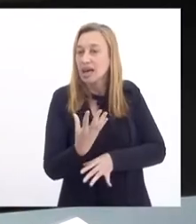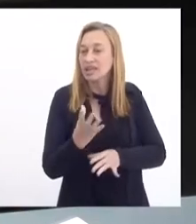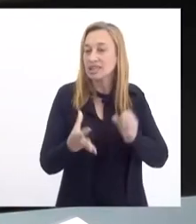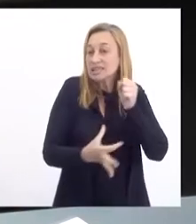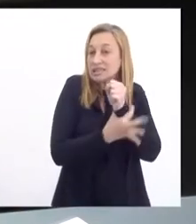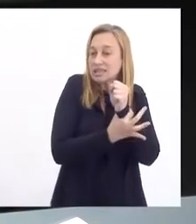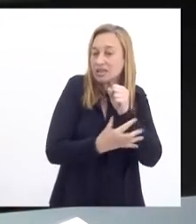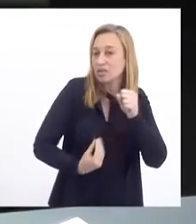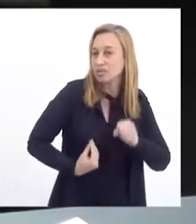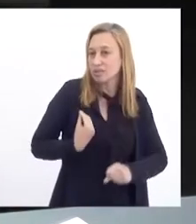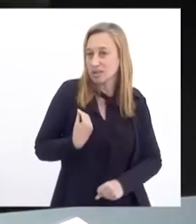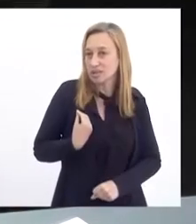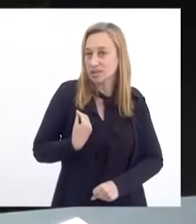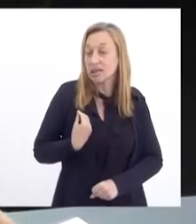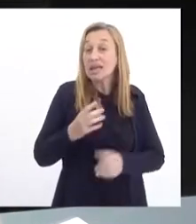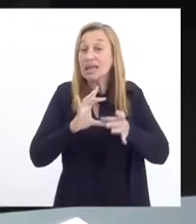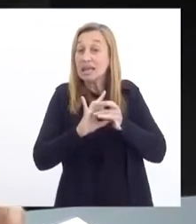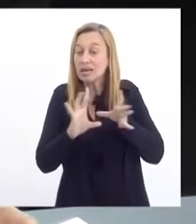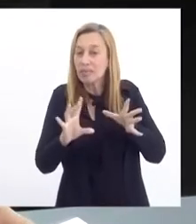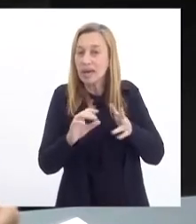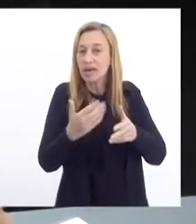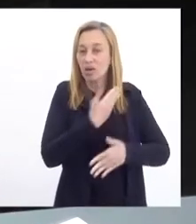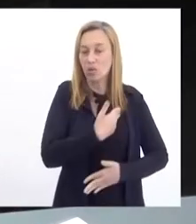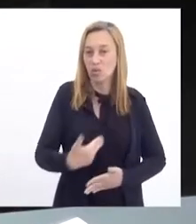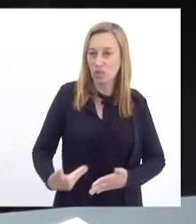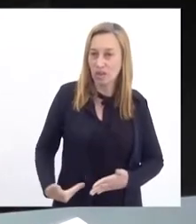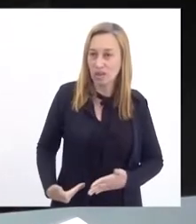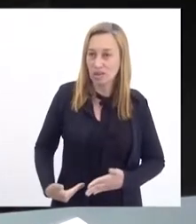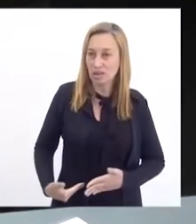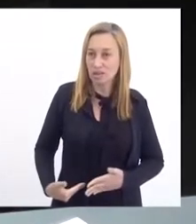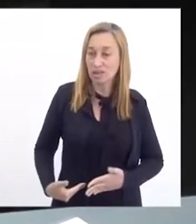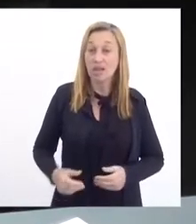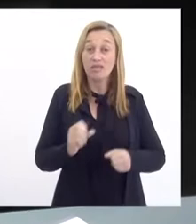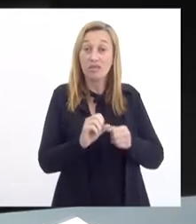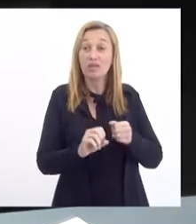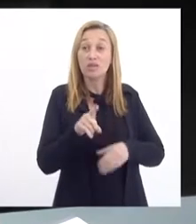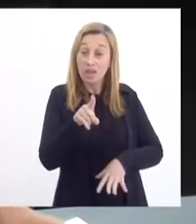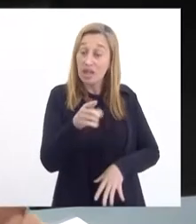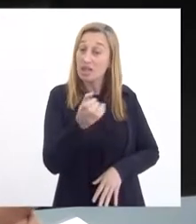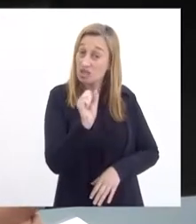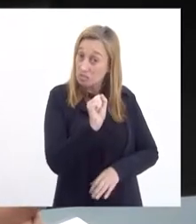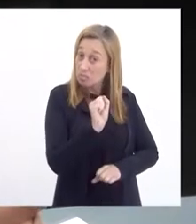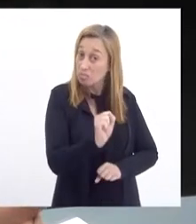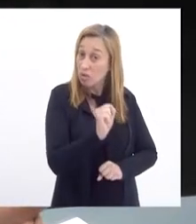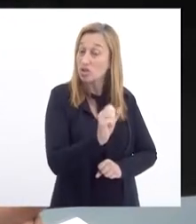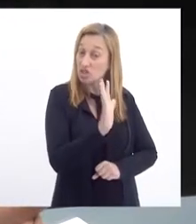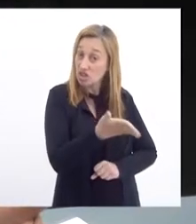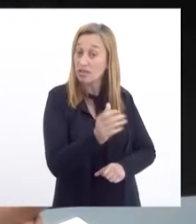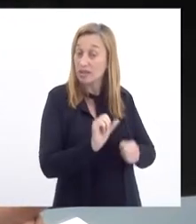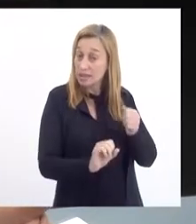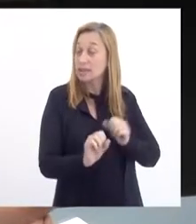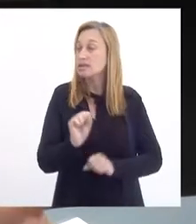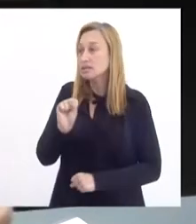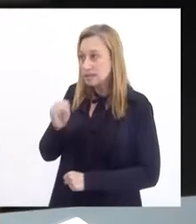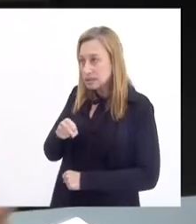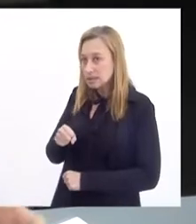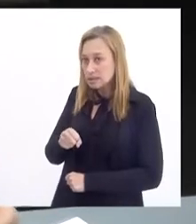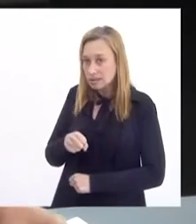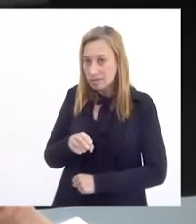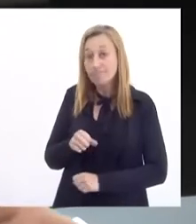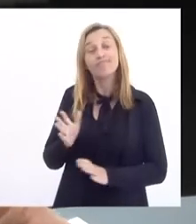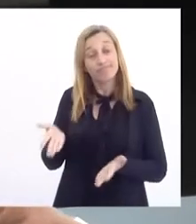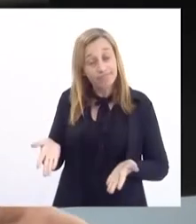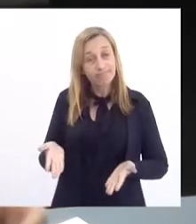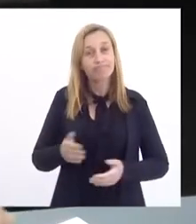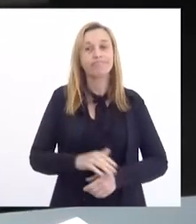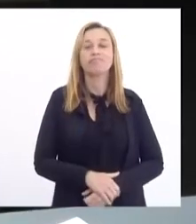presente, autoriza o governador a fazer aquilo que ele já pode fazer. Sim. Já autoriza aquilo